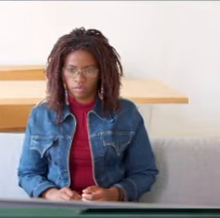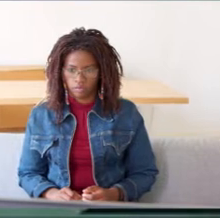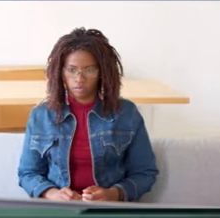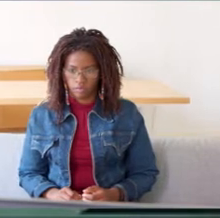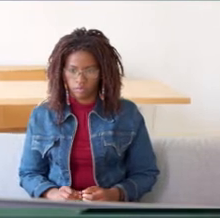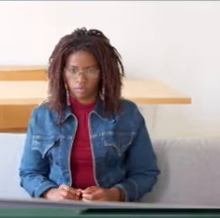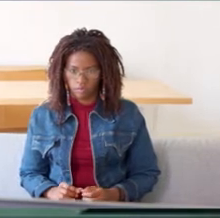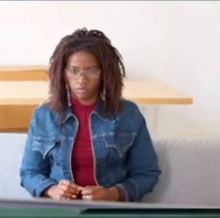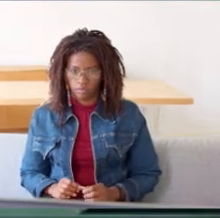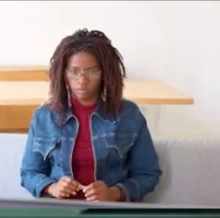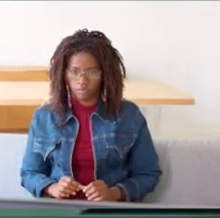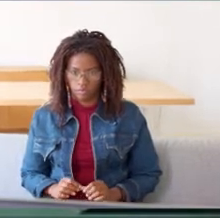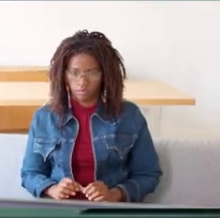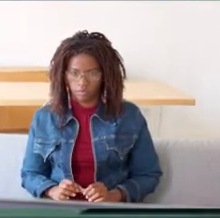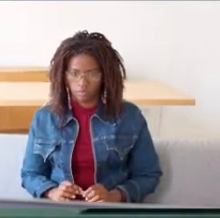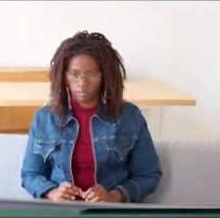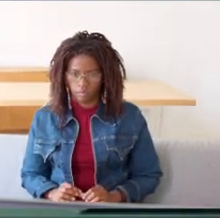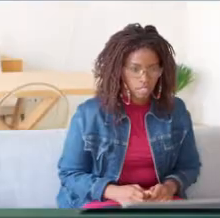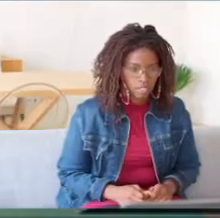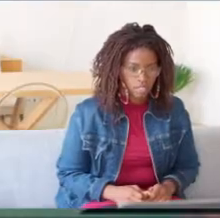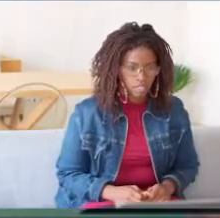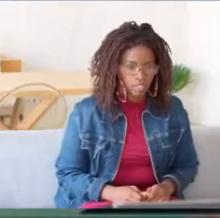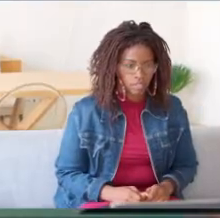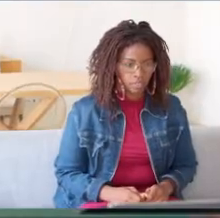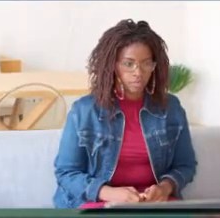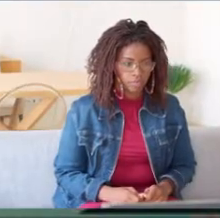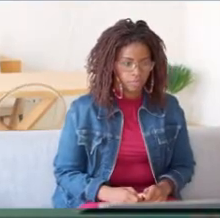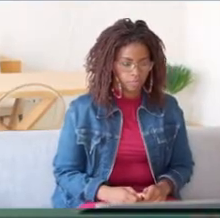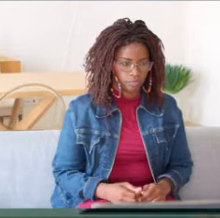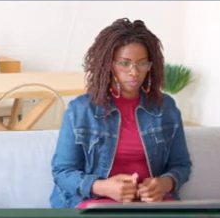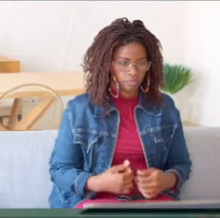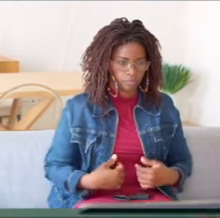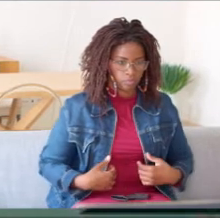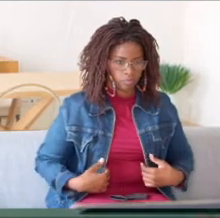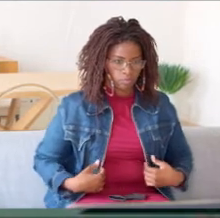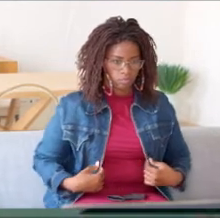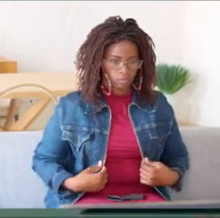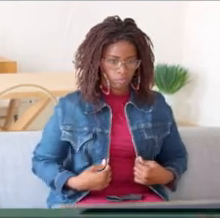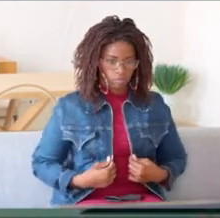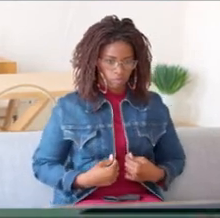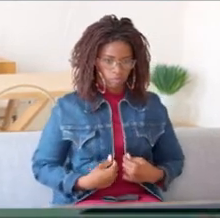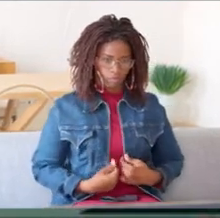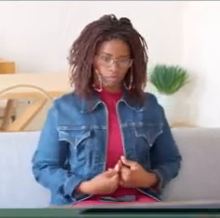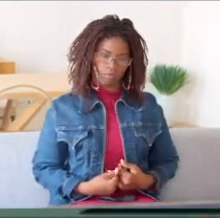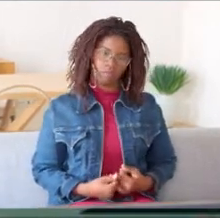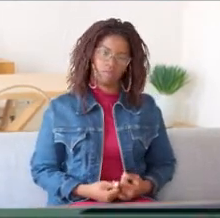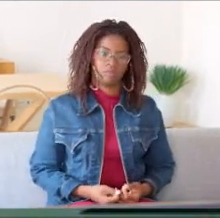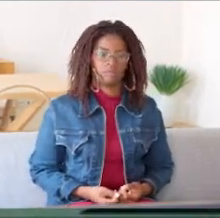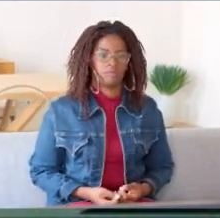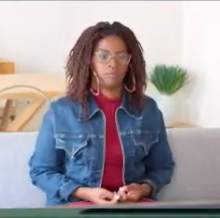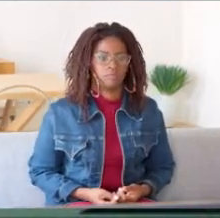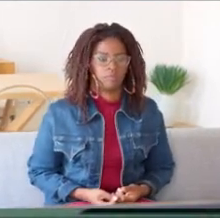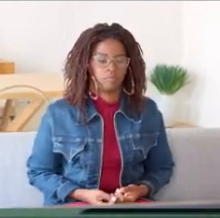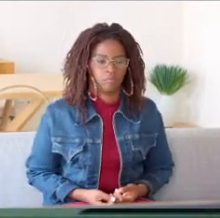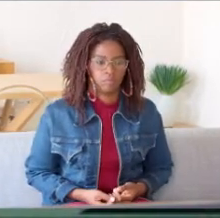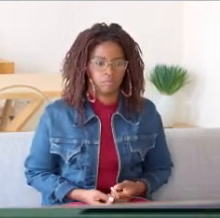Ribas de 6 Mauro aí para mim ele exagerou Há quanto tempo que o Diego Ribas não joga de neném de